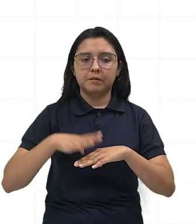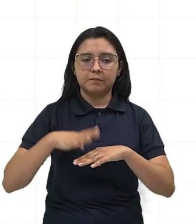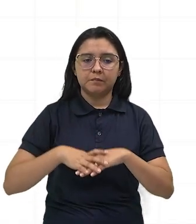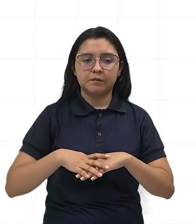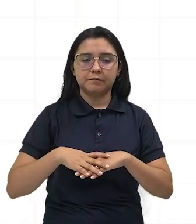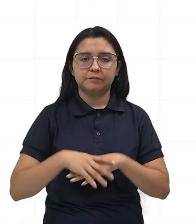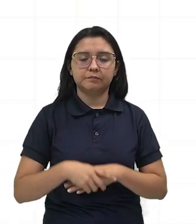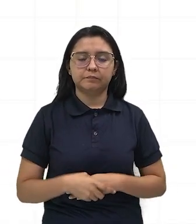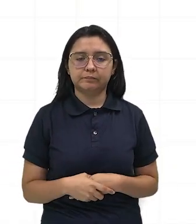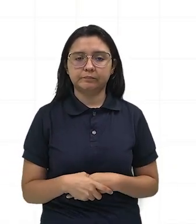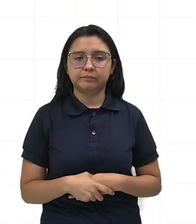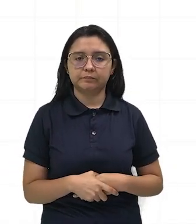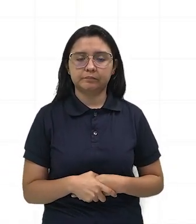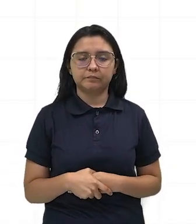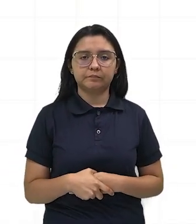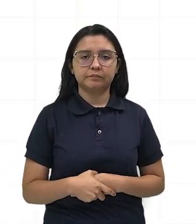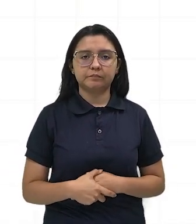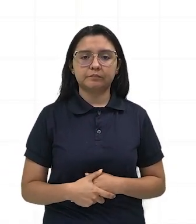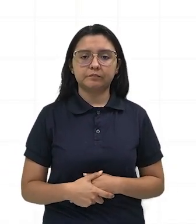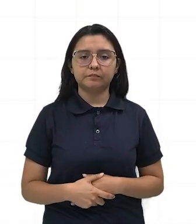nota, terceira nota.